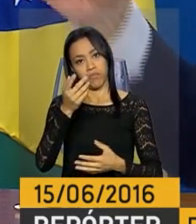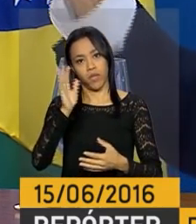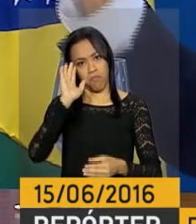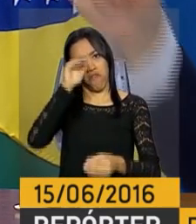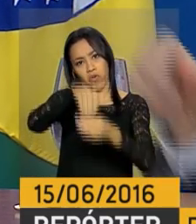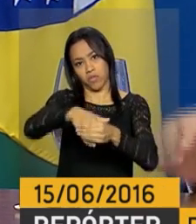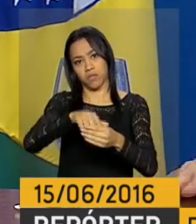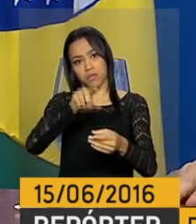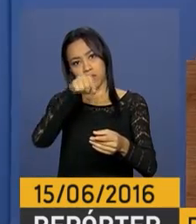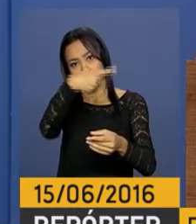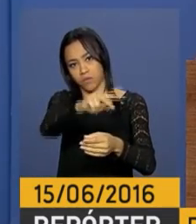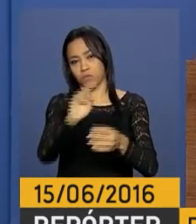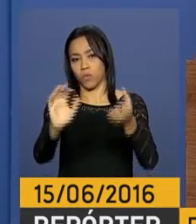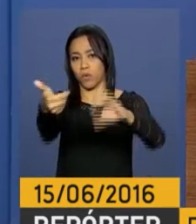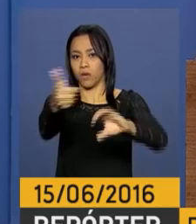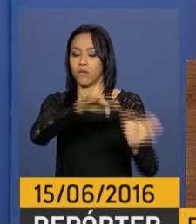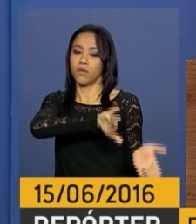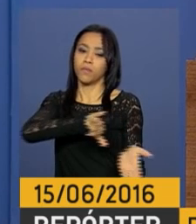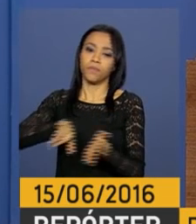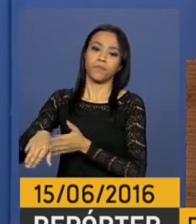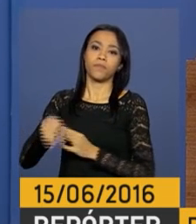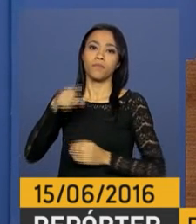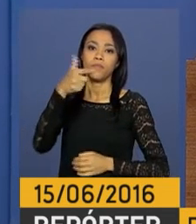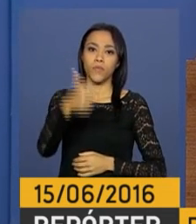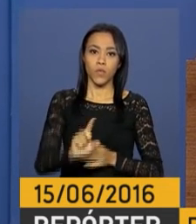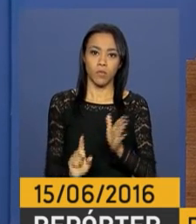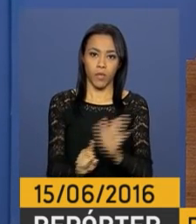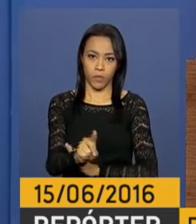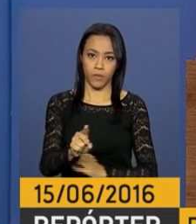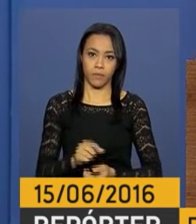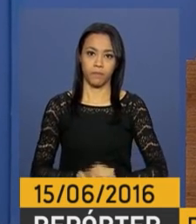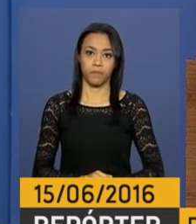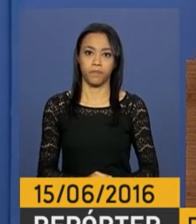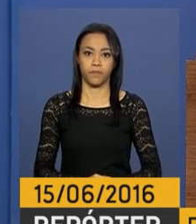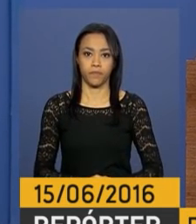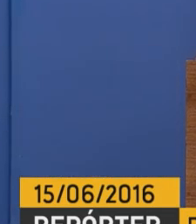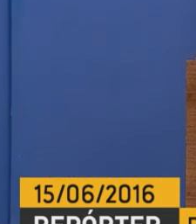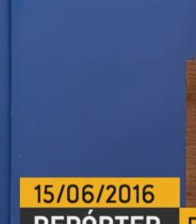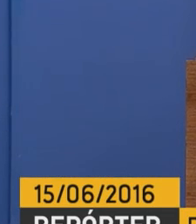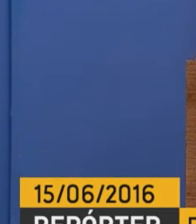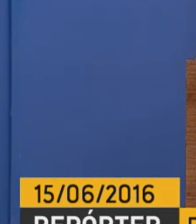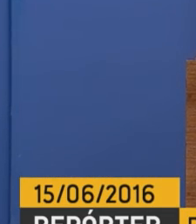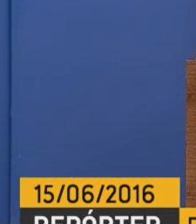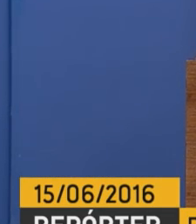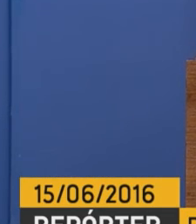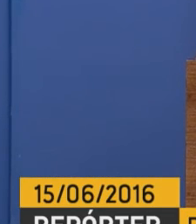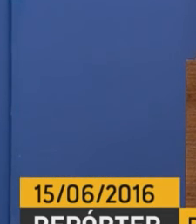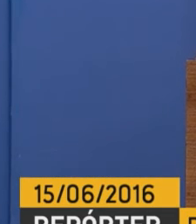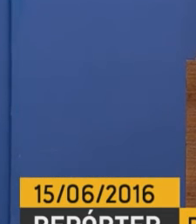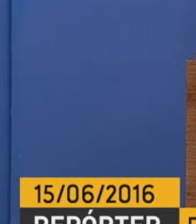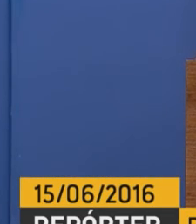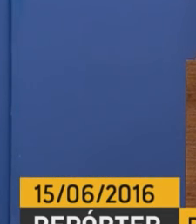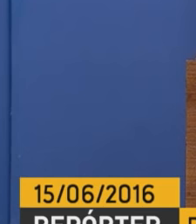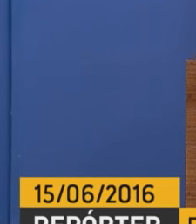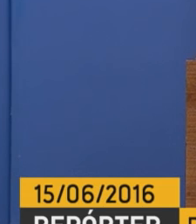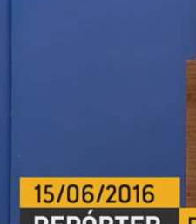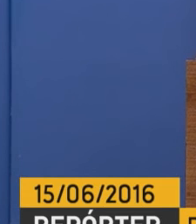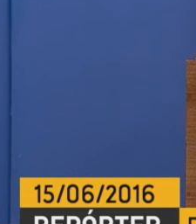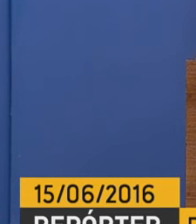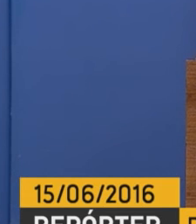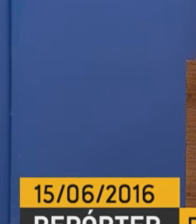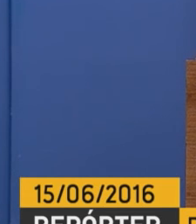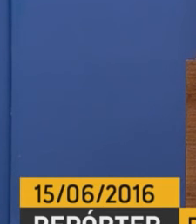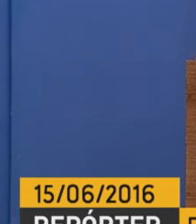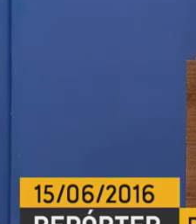Congresso. Eduardo do Cúculo, Folha de São Paulo. Bom dia, ministro. Eh,